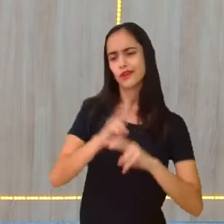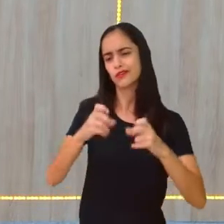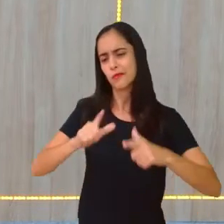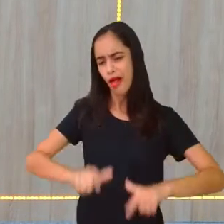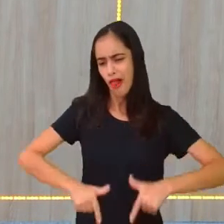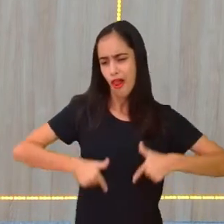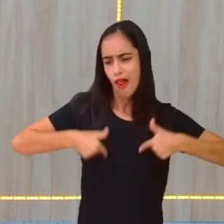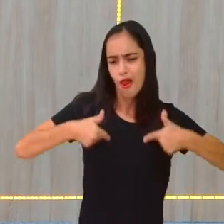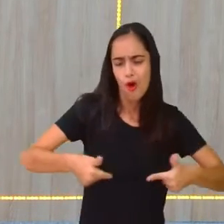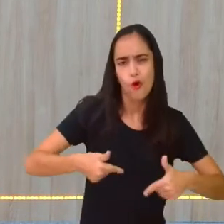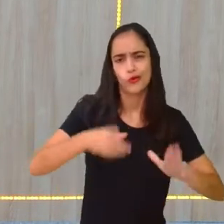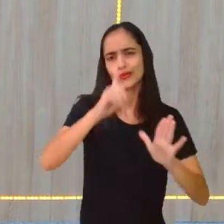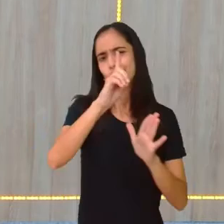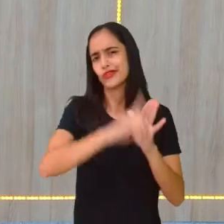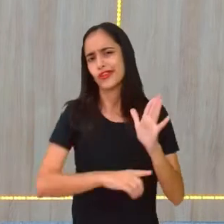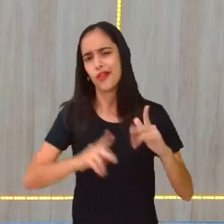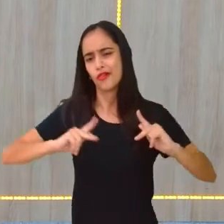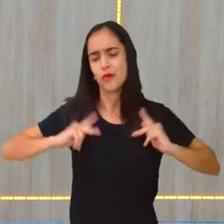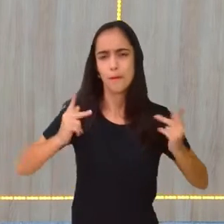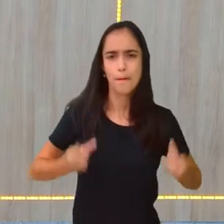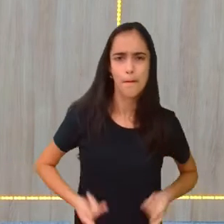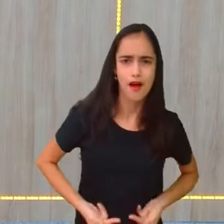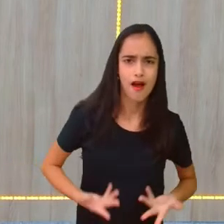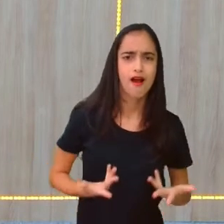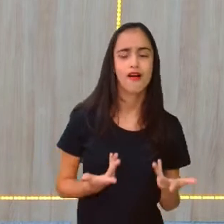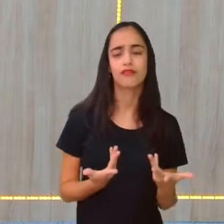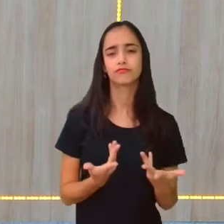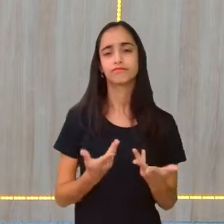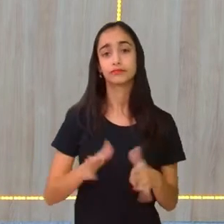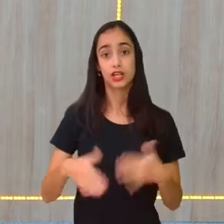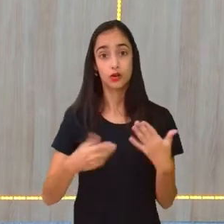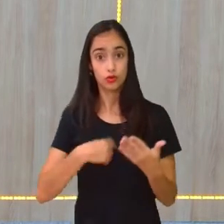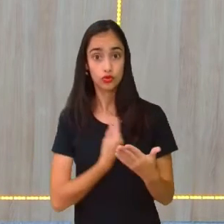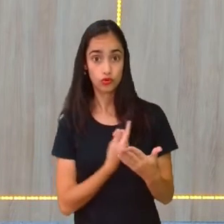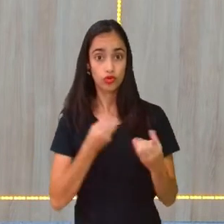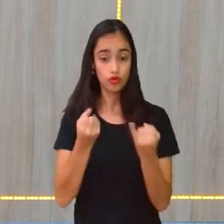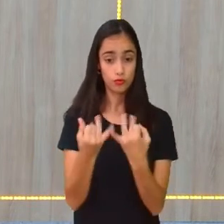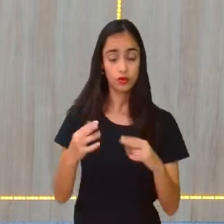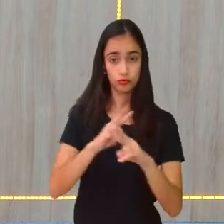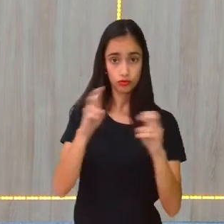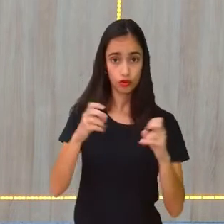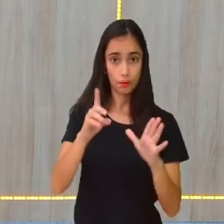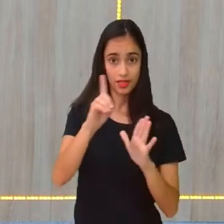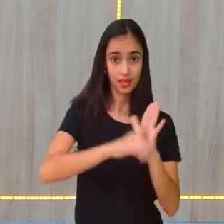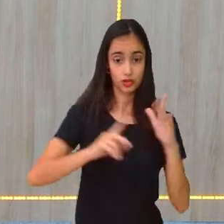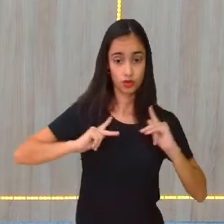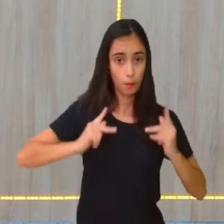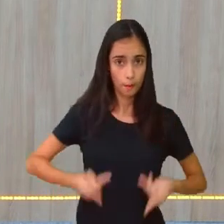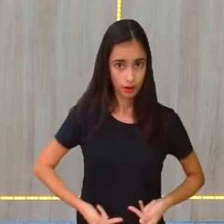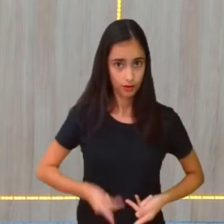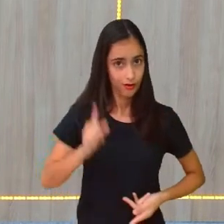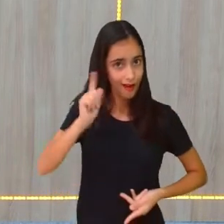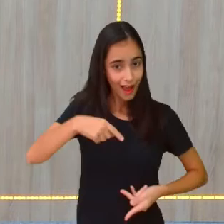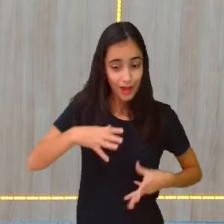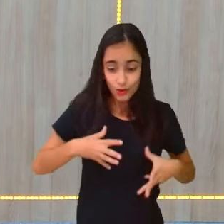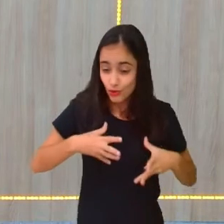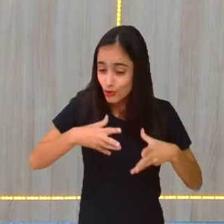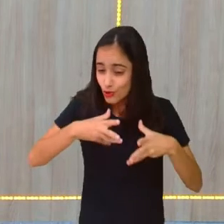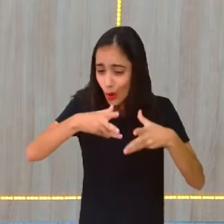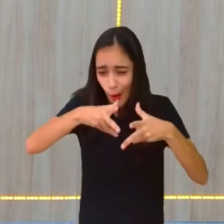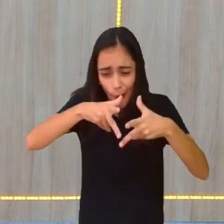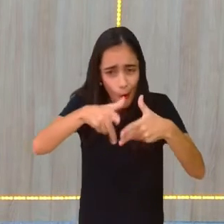pelos direitos humanos. E quando a gente diz direitos humanos, é direitos de todos os seres